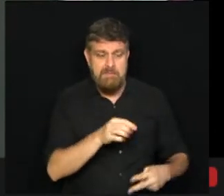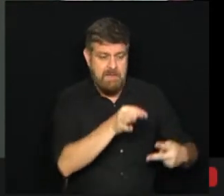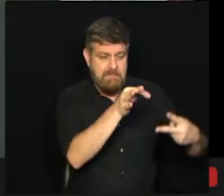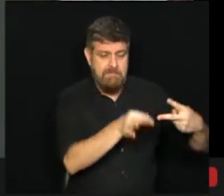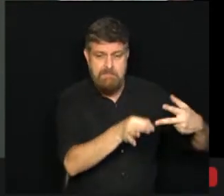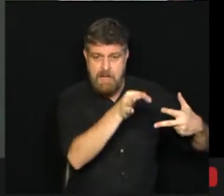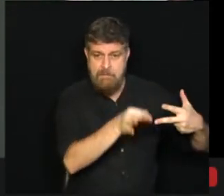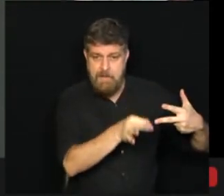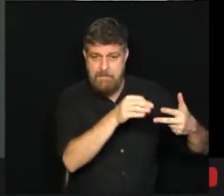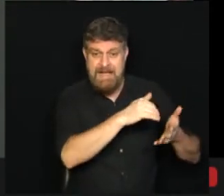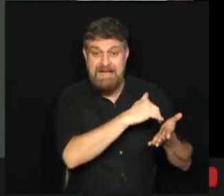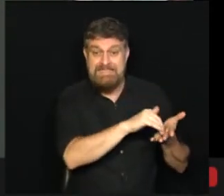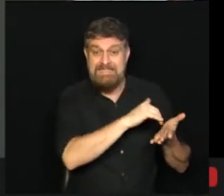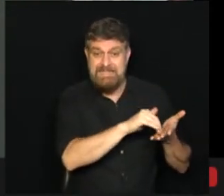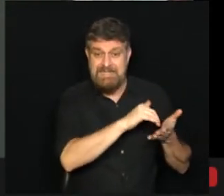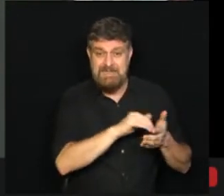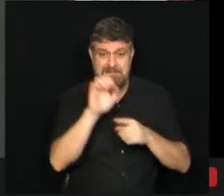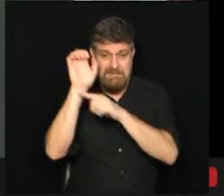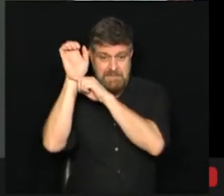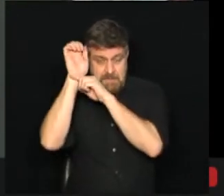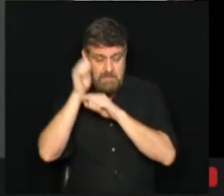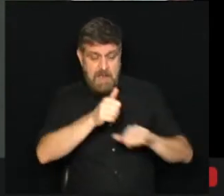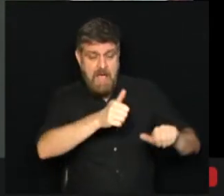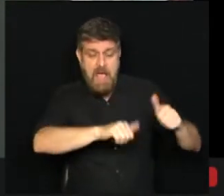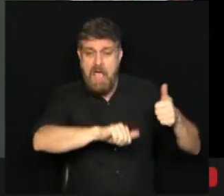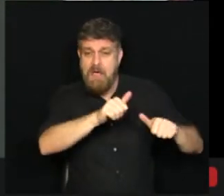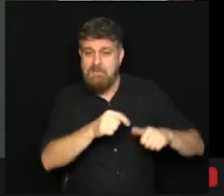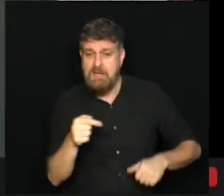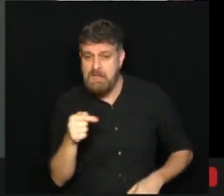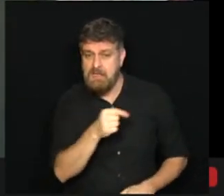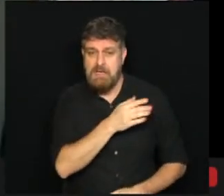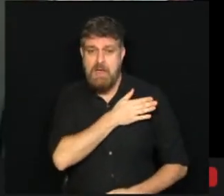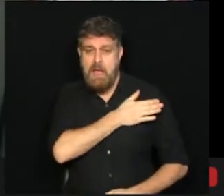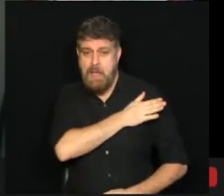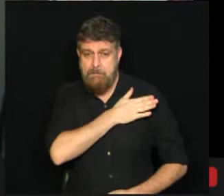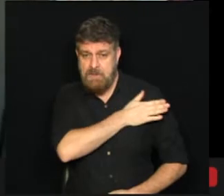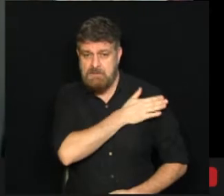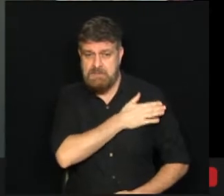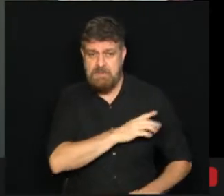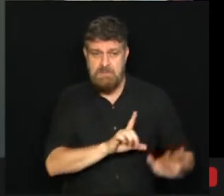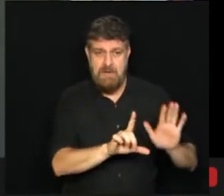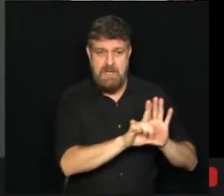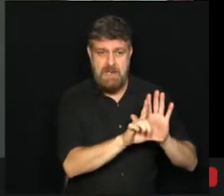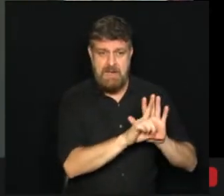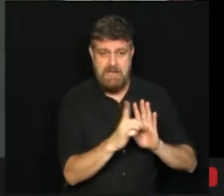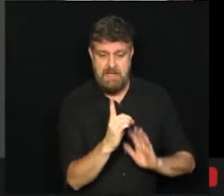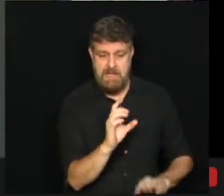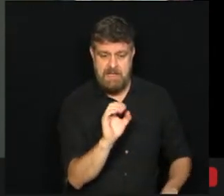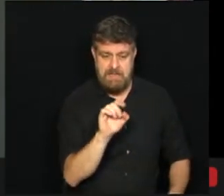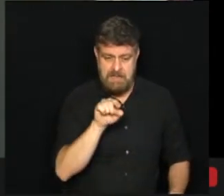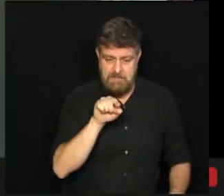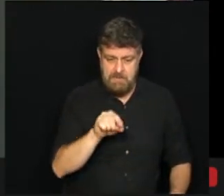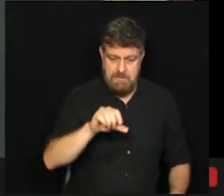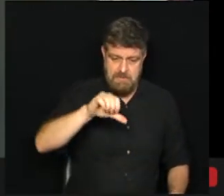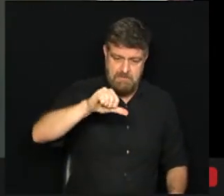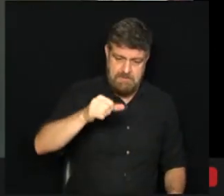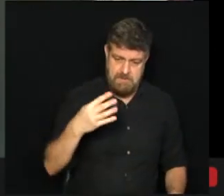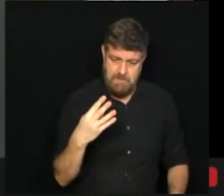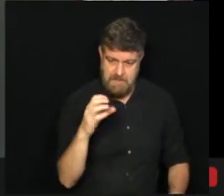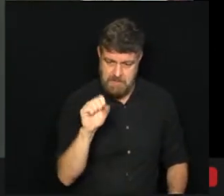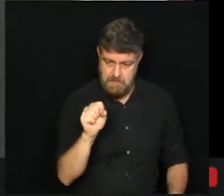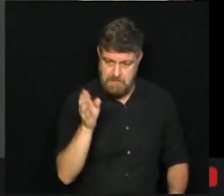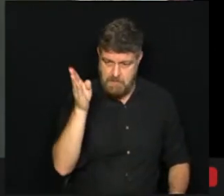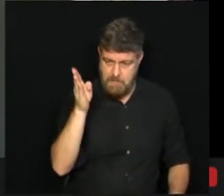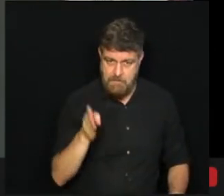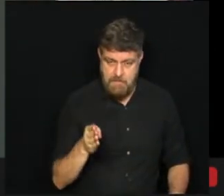Estado para que se possa apurar a conduta discriminatória com base na Lei Estadual 10.948, de 2001. Então,